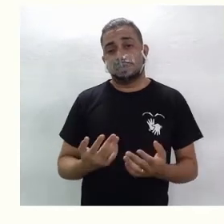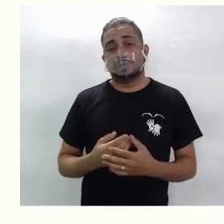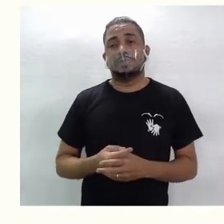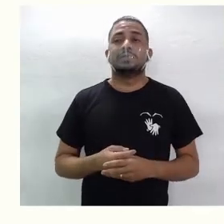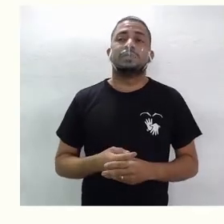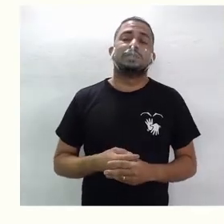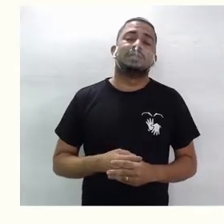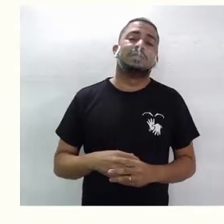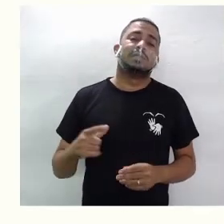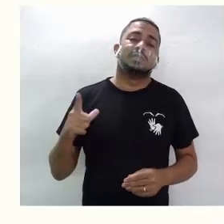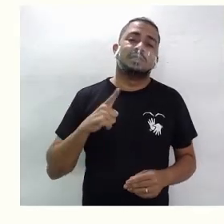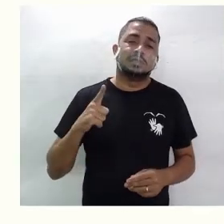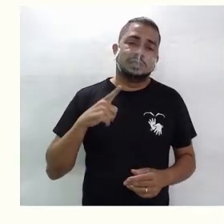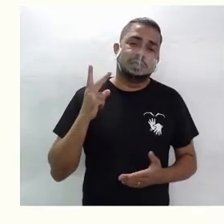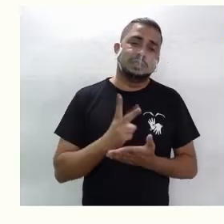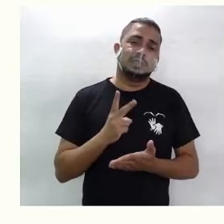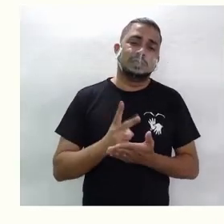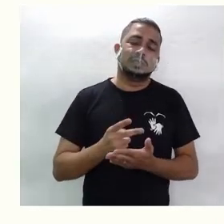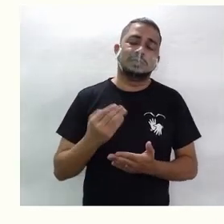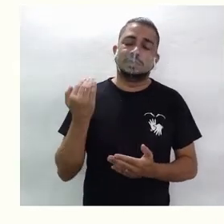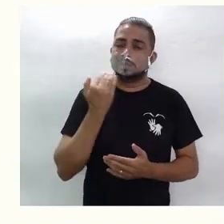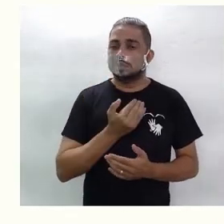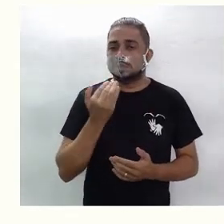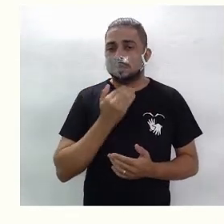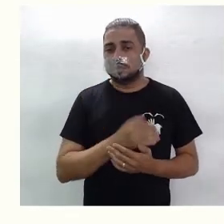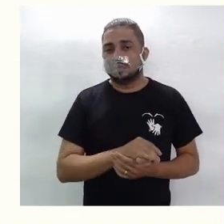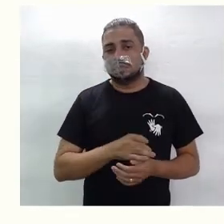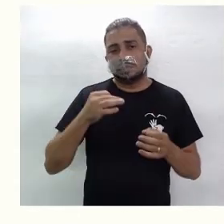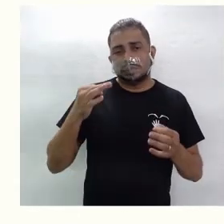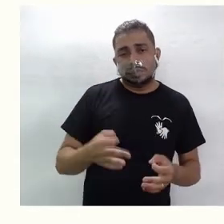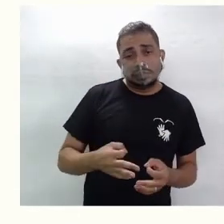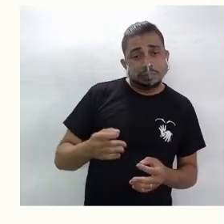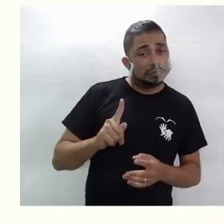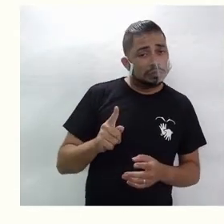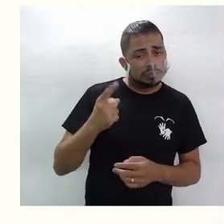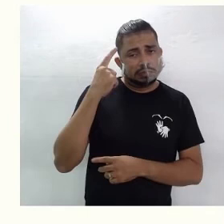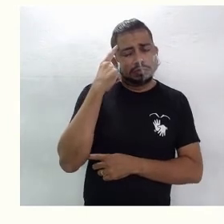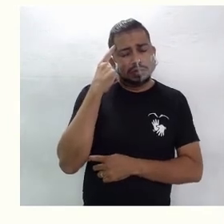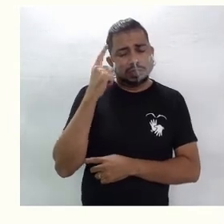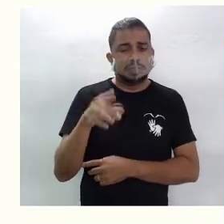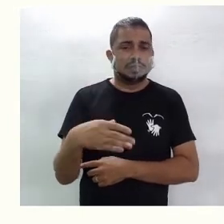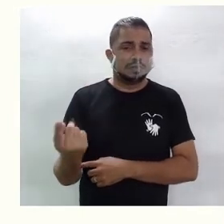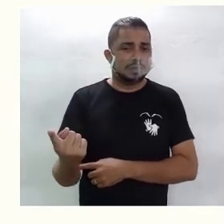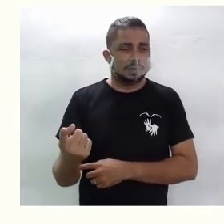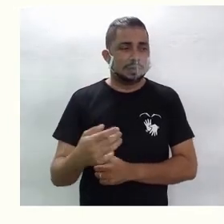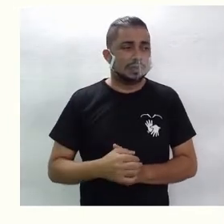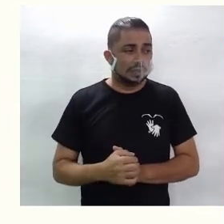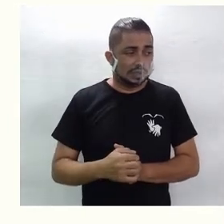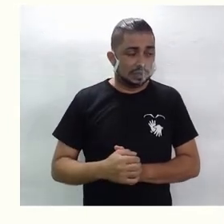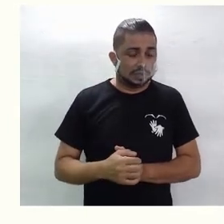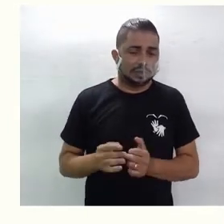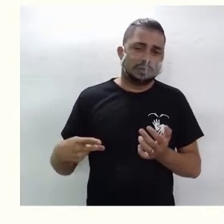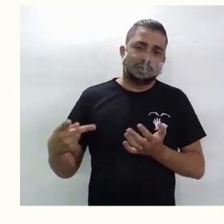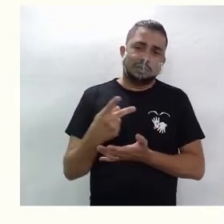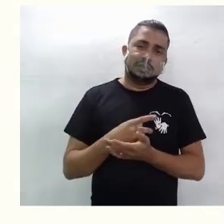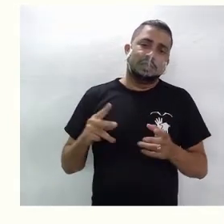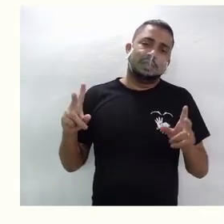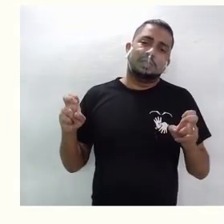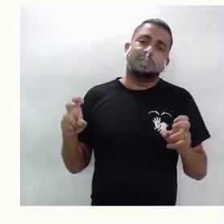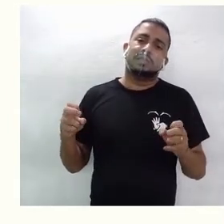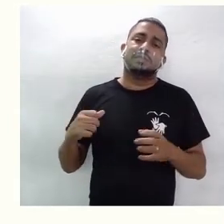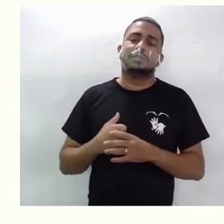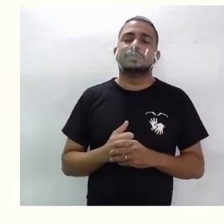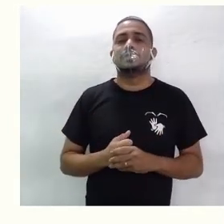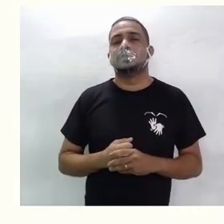sempre haverá distorção. Isso aí está correto ou incorreto? Pense, vamos para a próxima. Mapas temáticos são